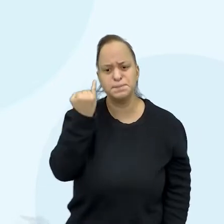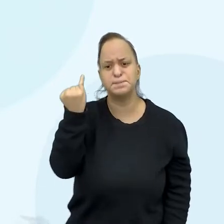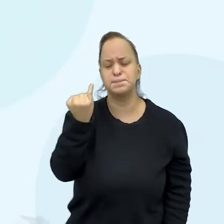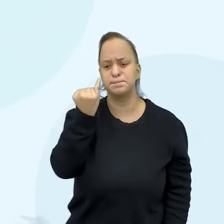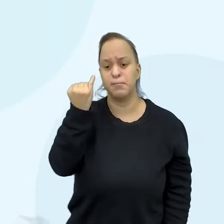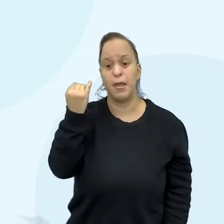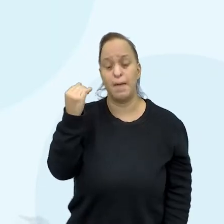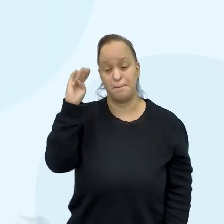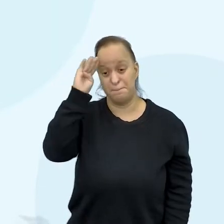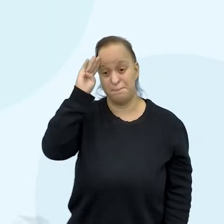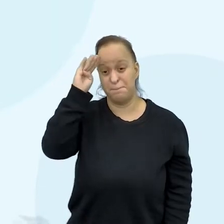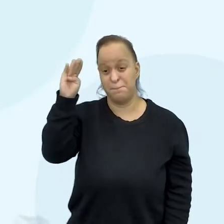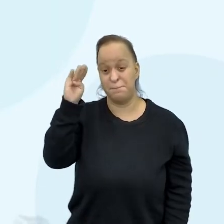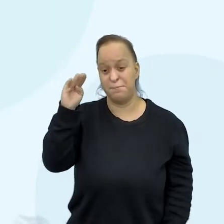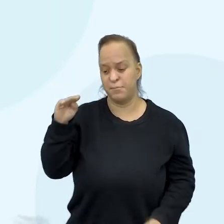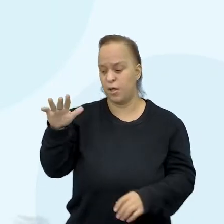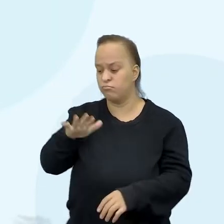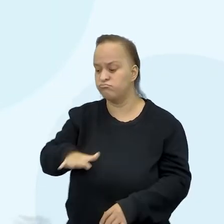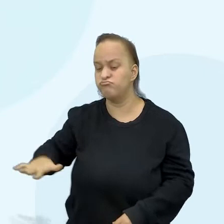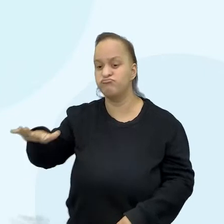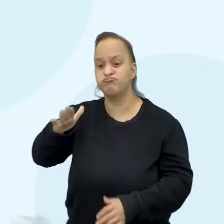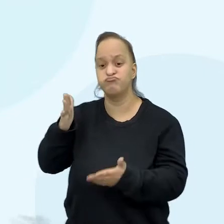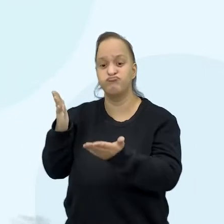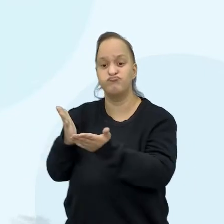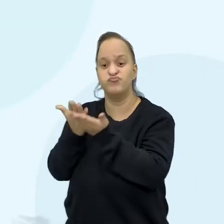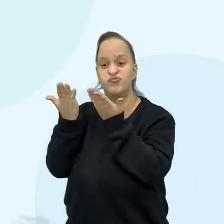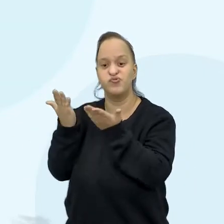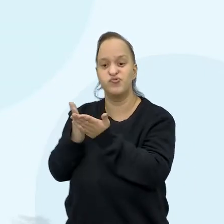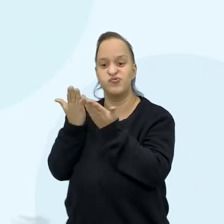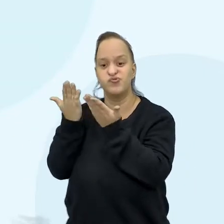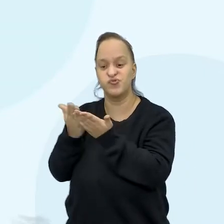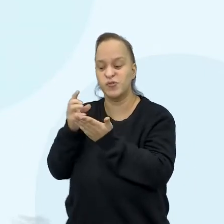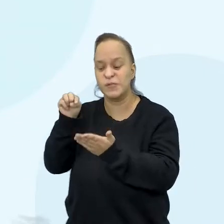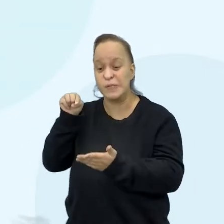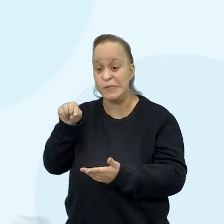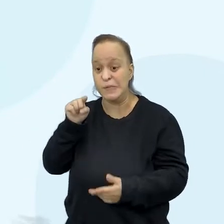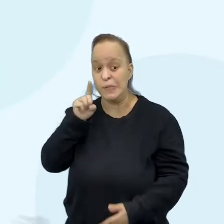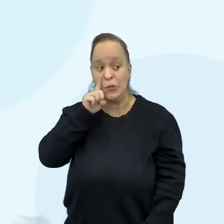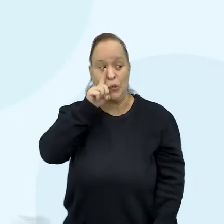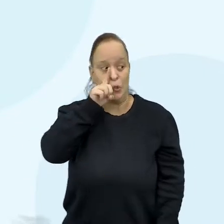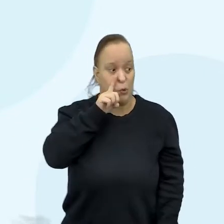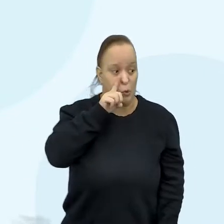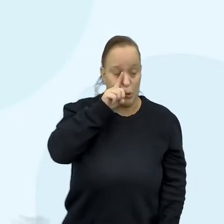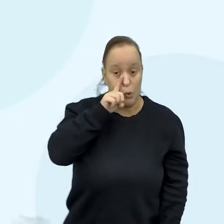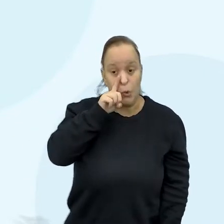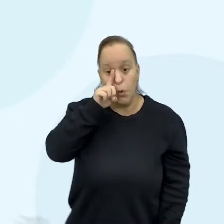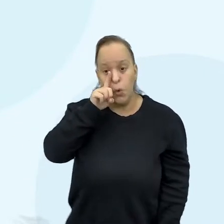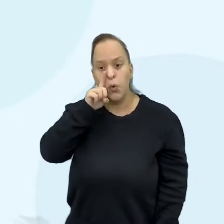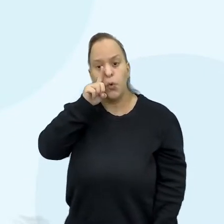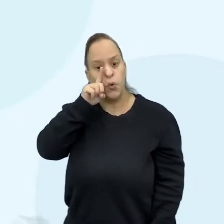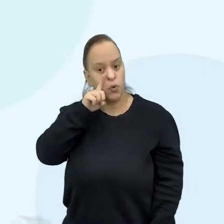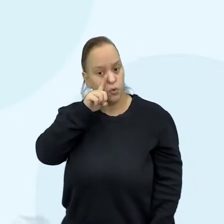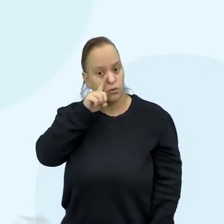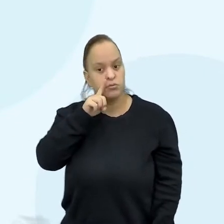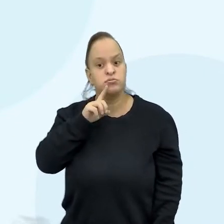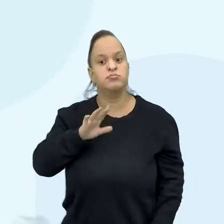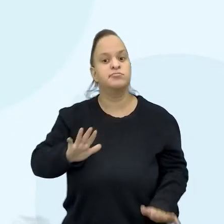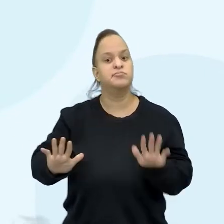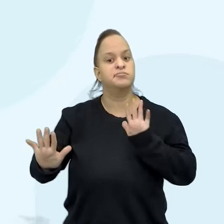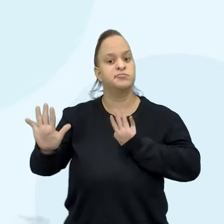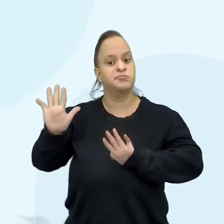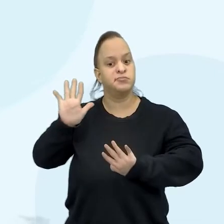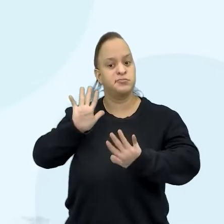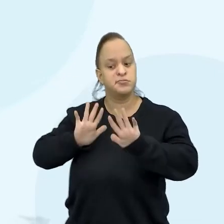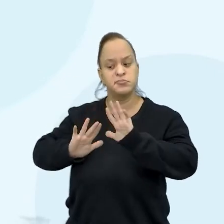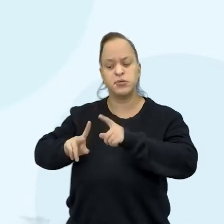entender a classe trabalhadora como um agente, como um elemento, pessoal, que é periculoso quase que por natureza e que por isso precisaria